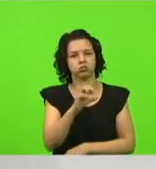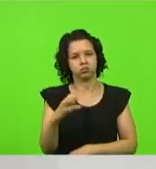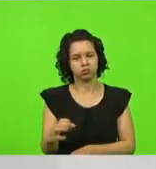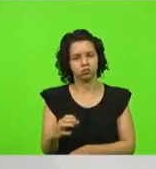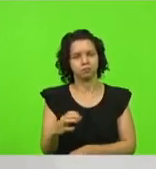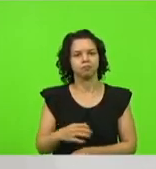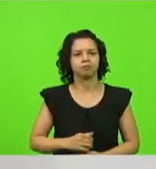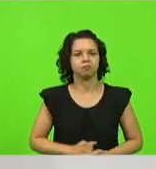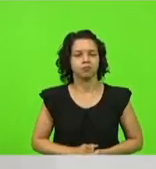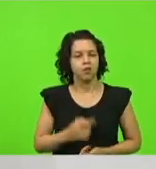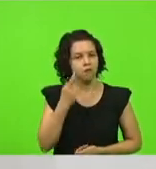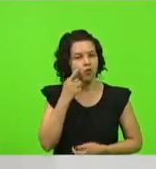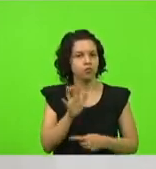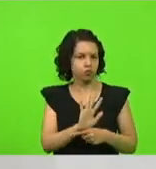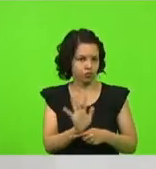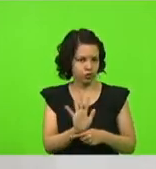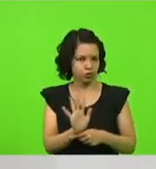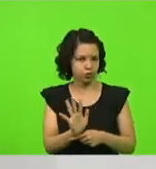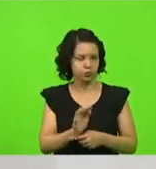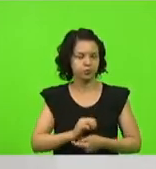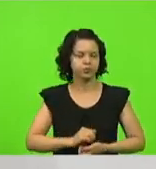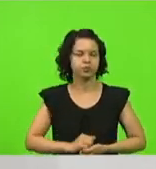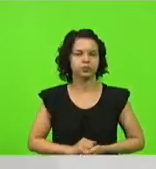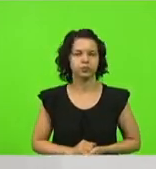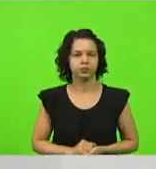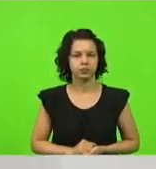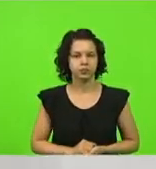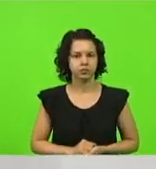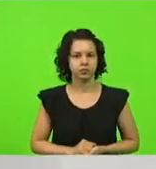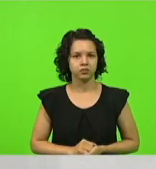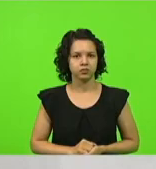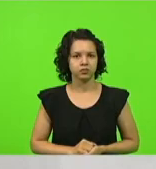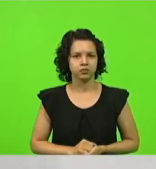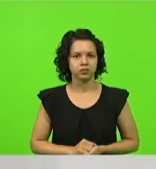favor. Passe o vídeo que deu origem a todo esse celeuma. Vocês estão tendo